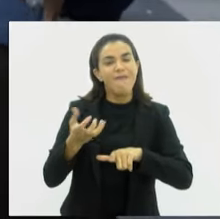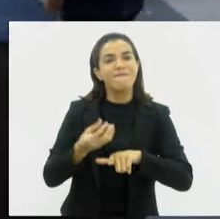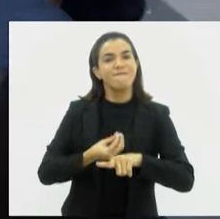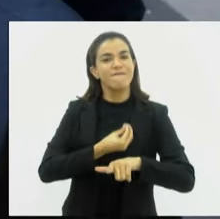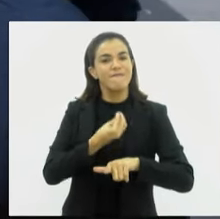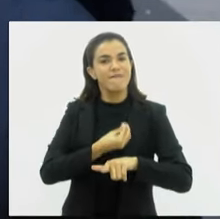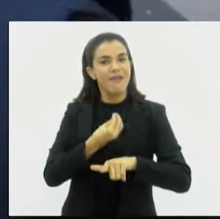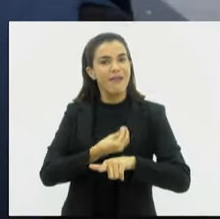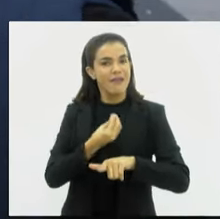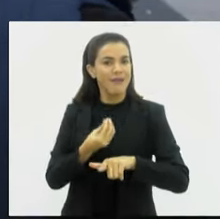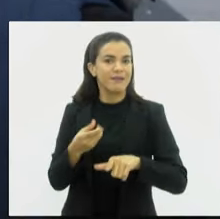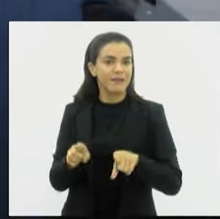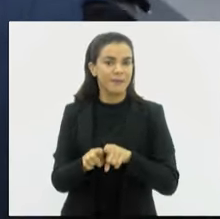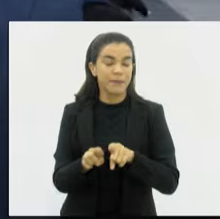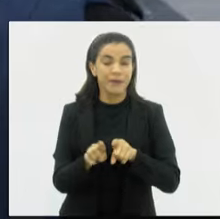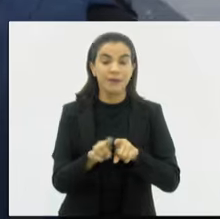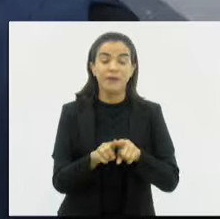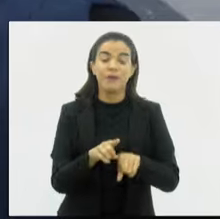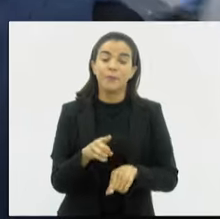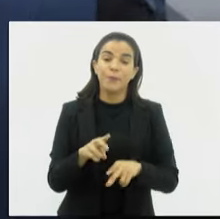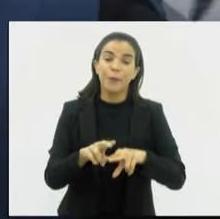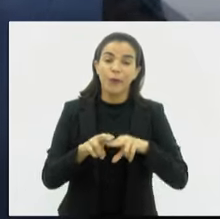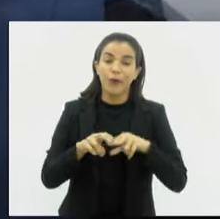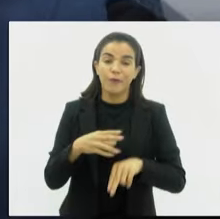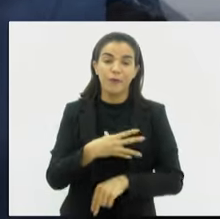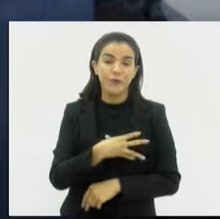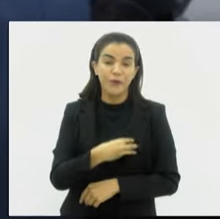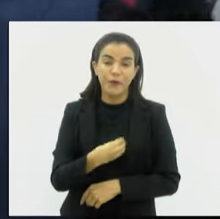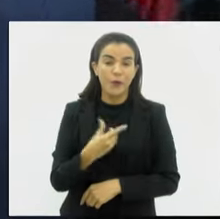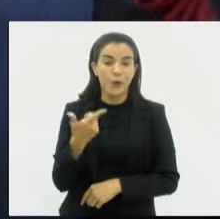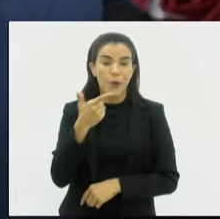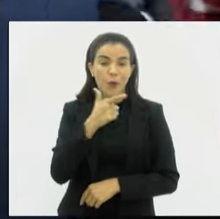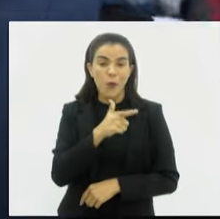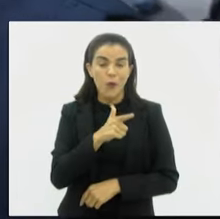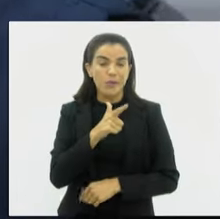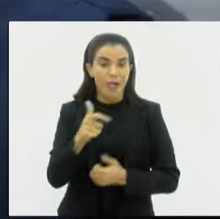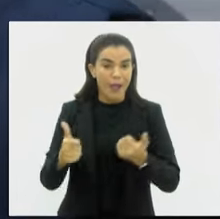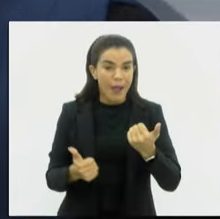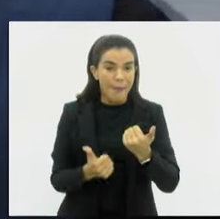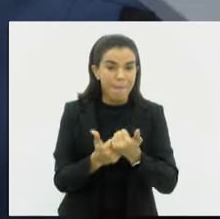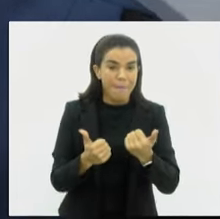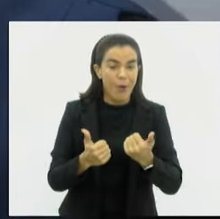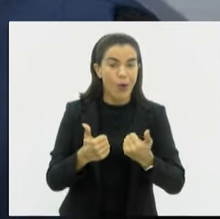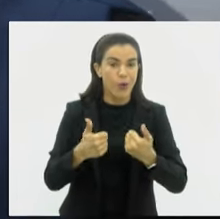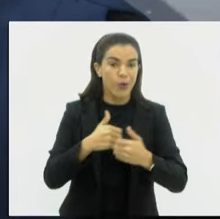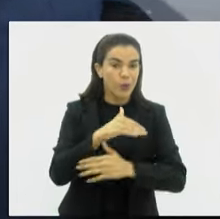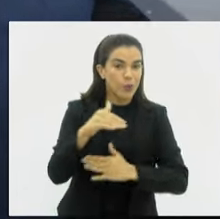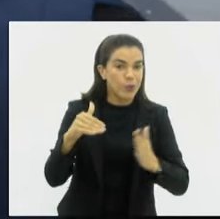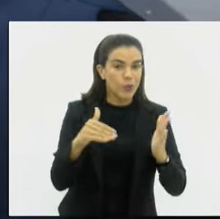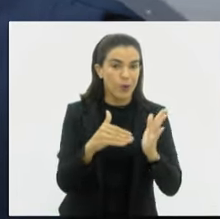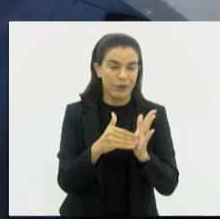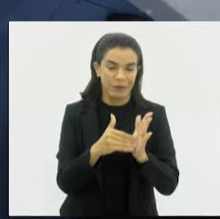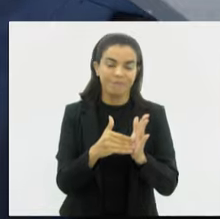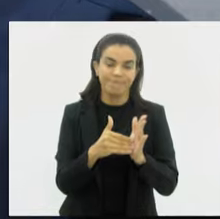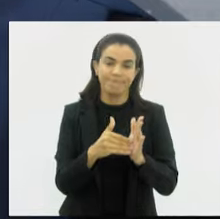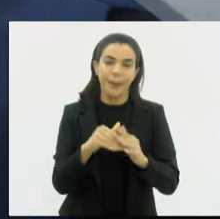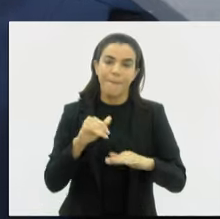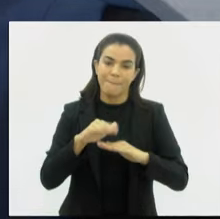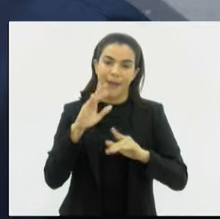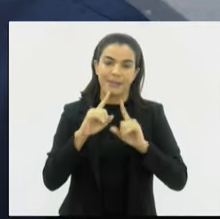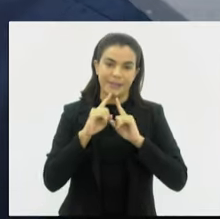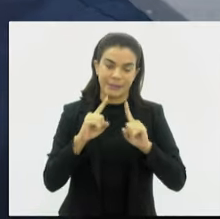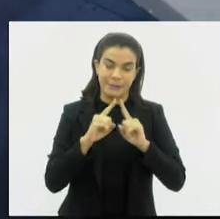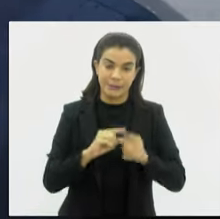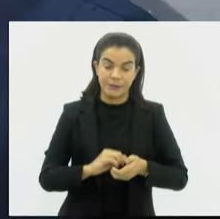sua realidade e os filhos hoje não conseguem ter todo o apoio necessário, isso é uma das reclamações mais presentes.